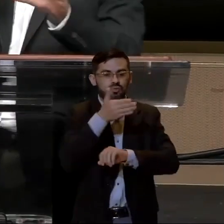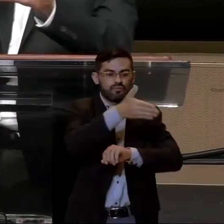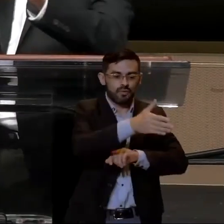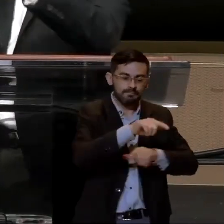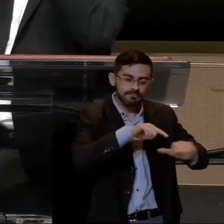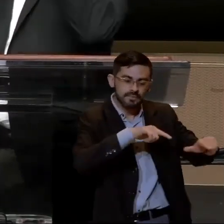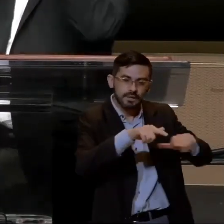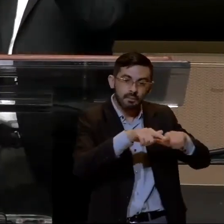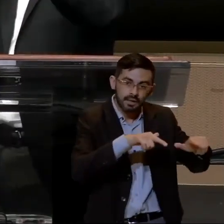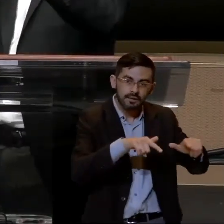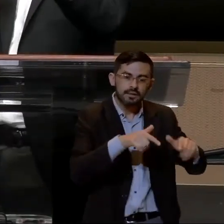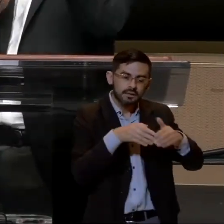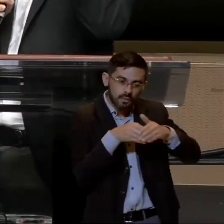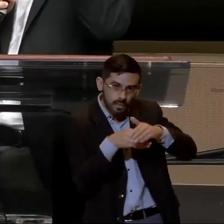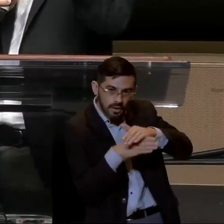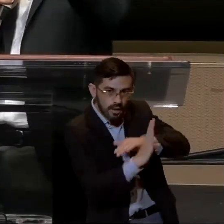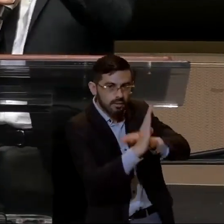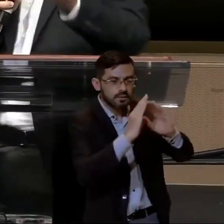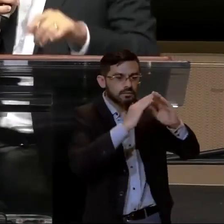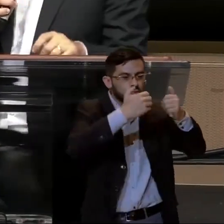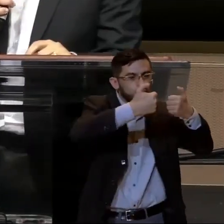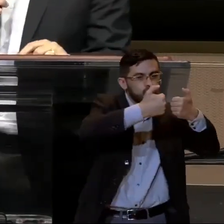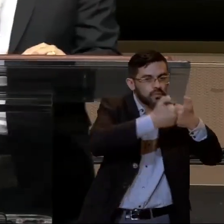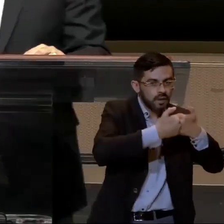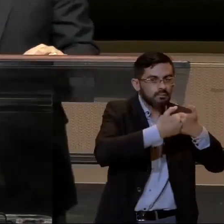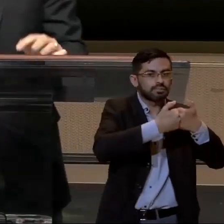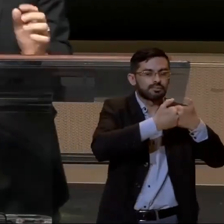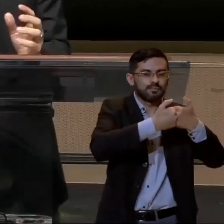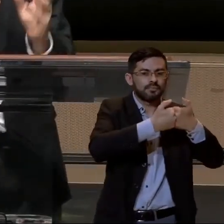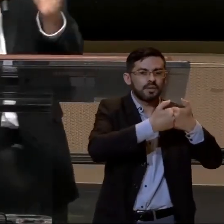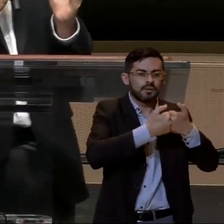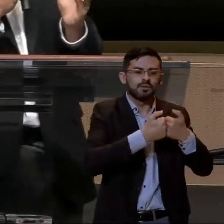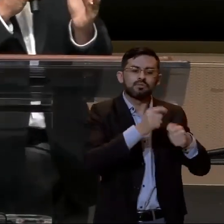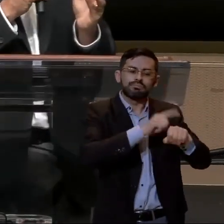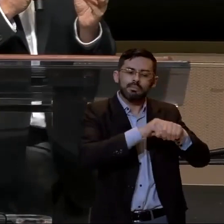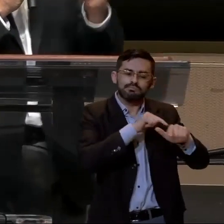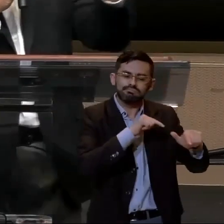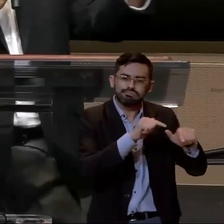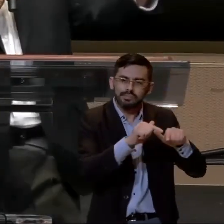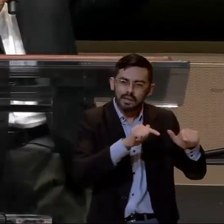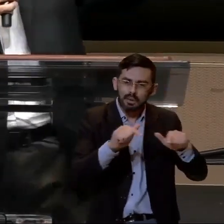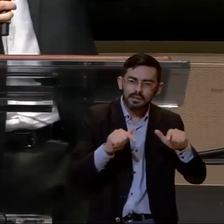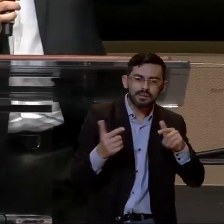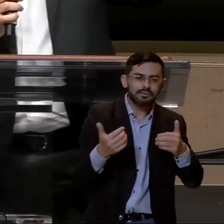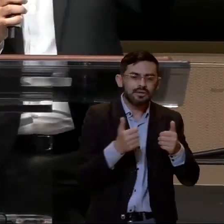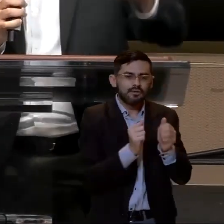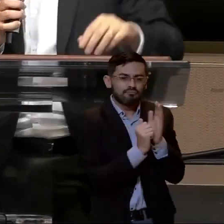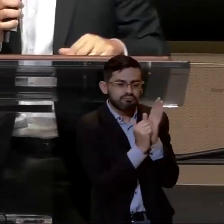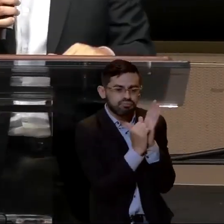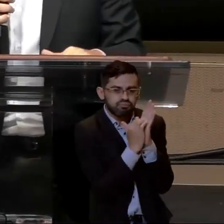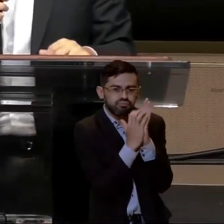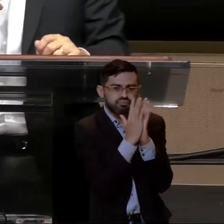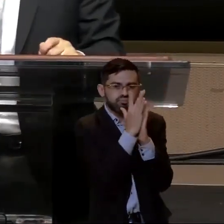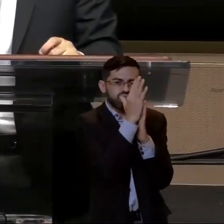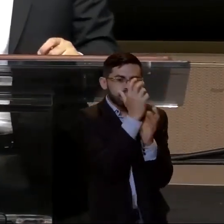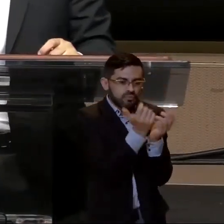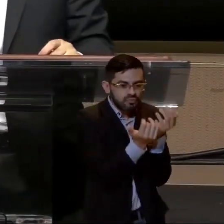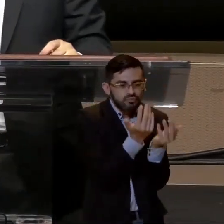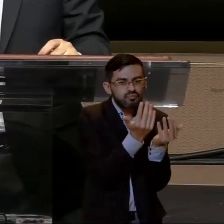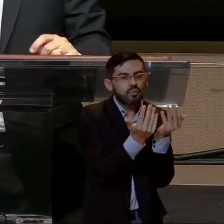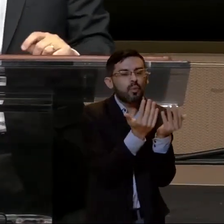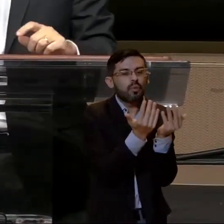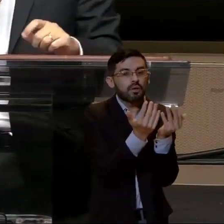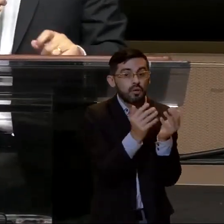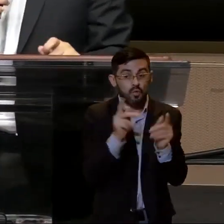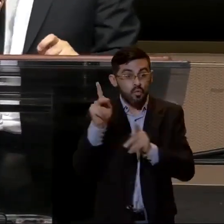no altar, e ali então ele entra no templo do Senhor, e durante o tempo em que ele estava queimando o incenso,